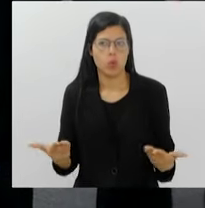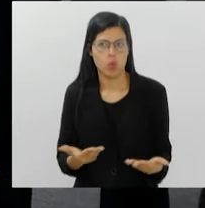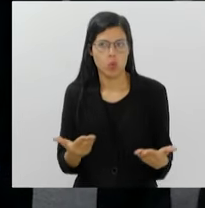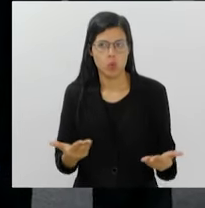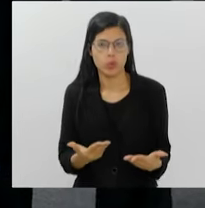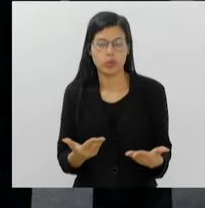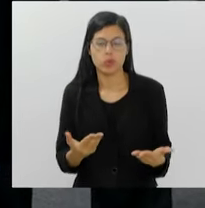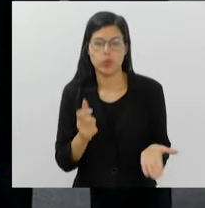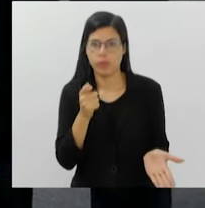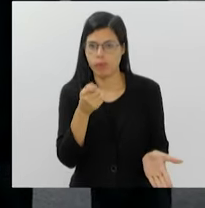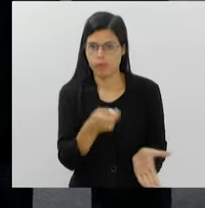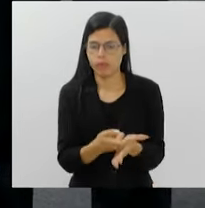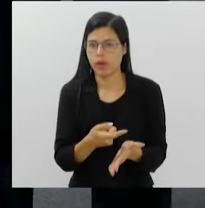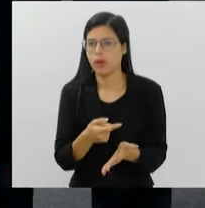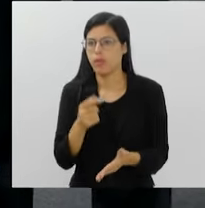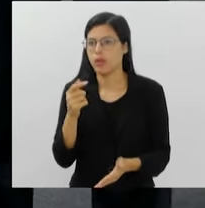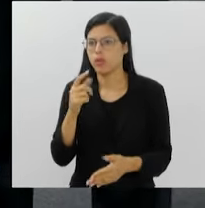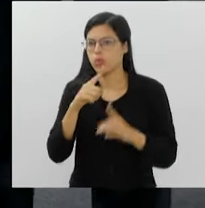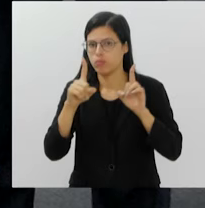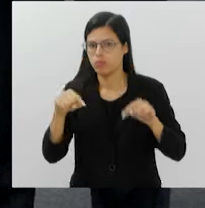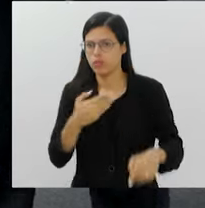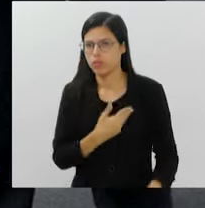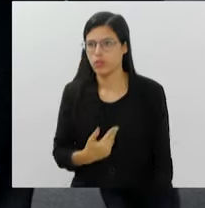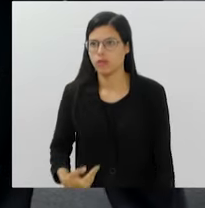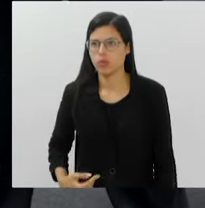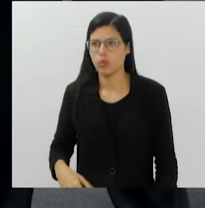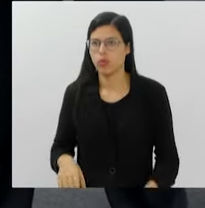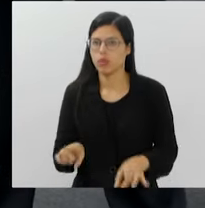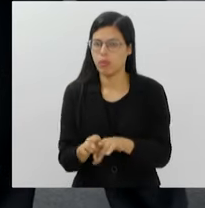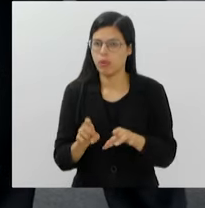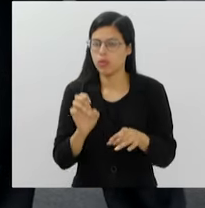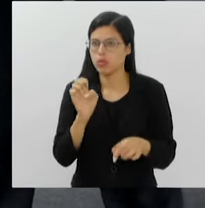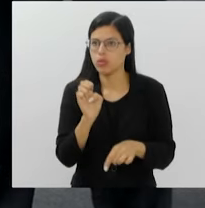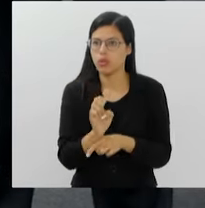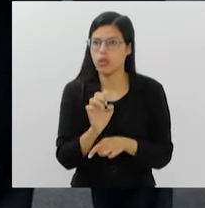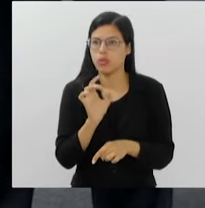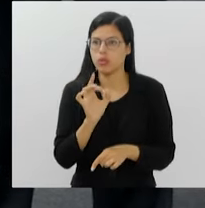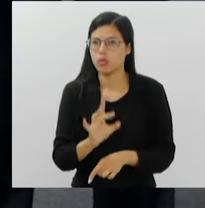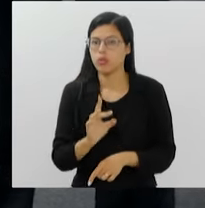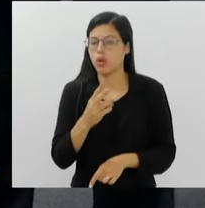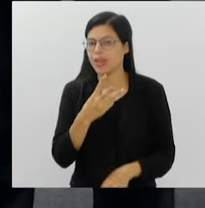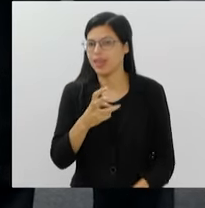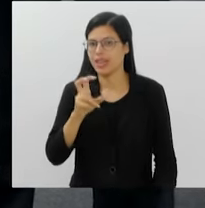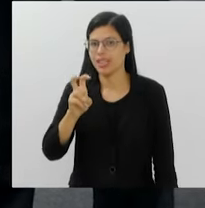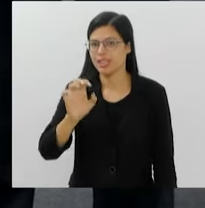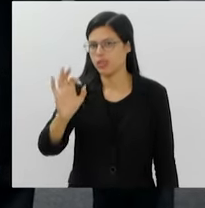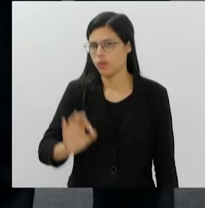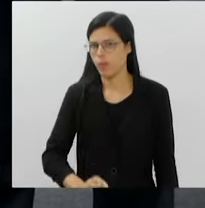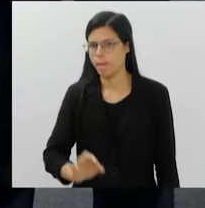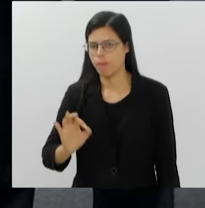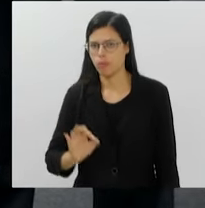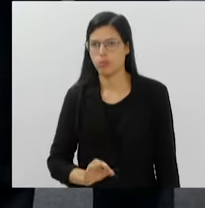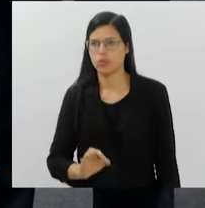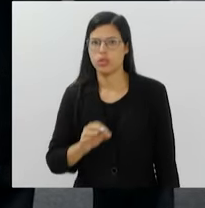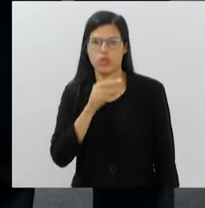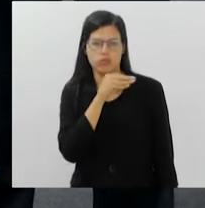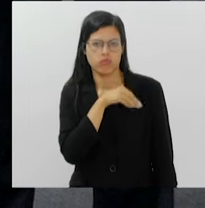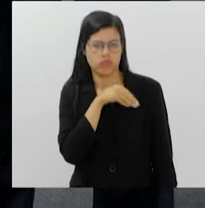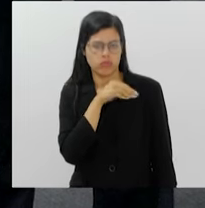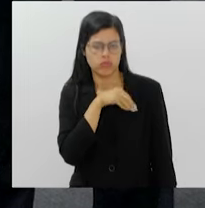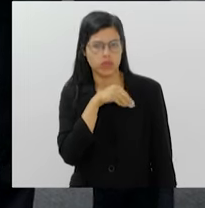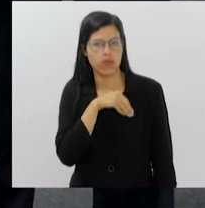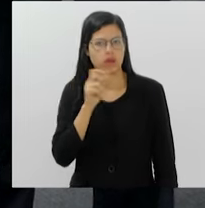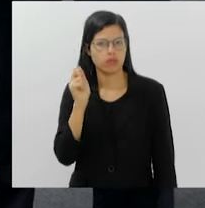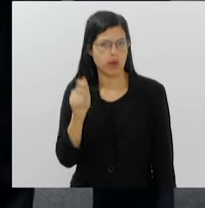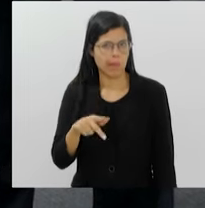dos servidores e a contribuição patronal do Estado só pagam cerca de 35% da folha de aposentados.